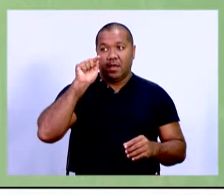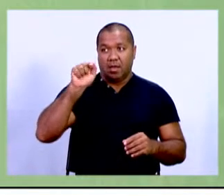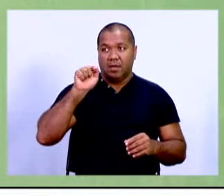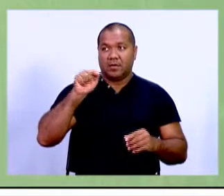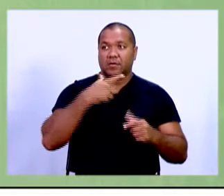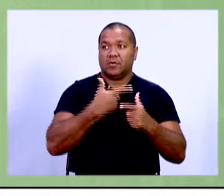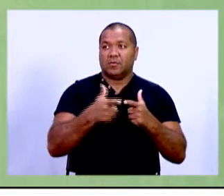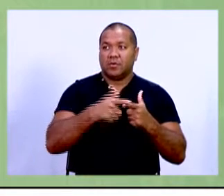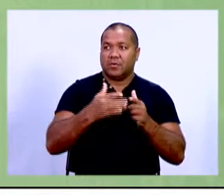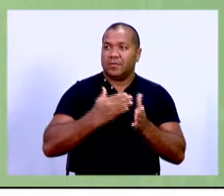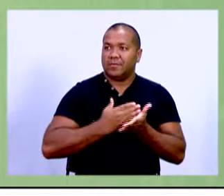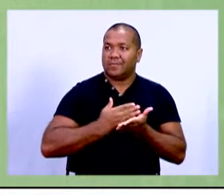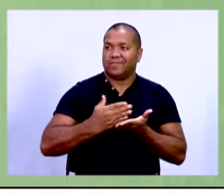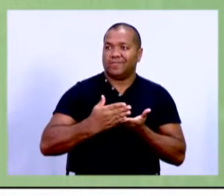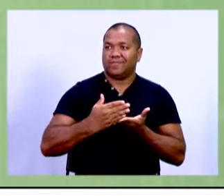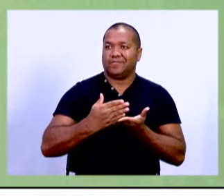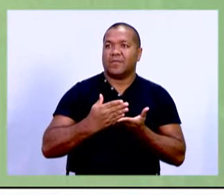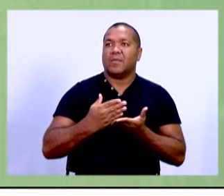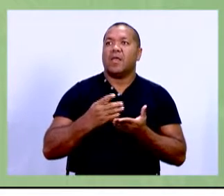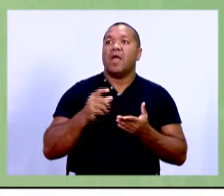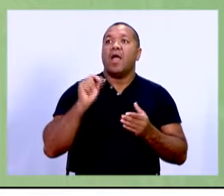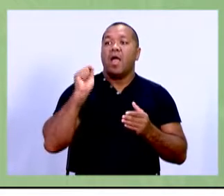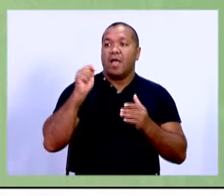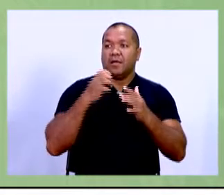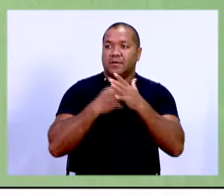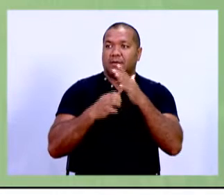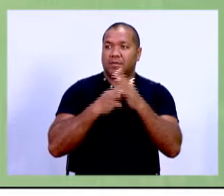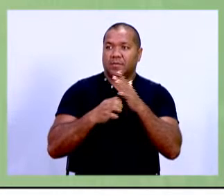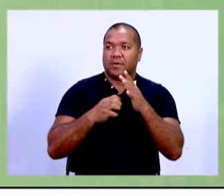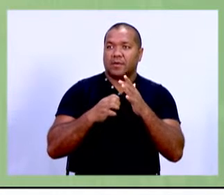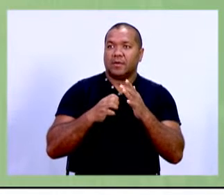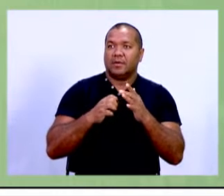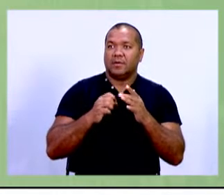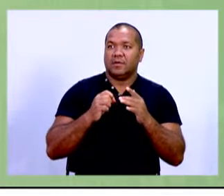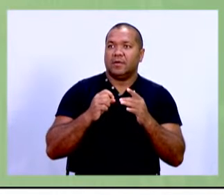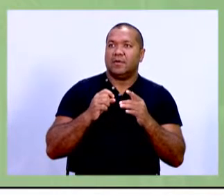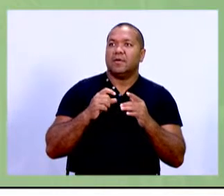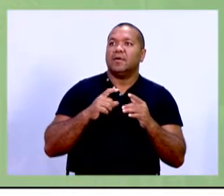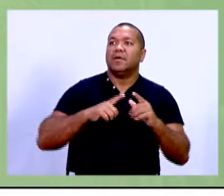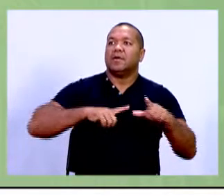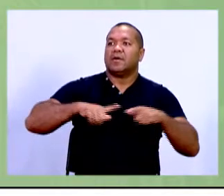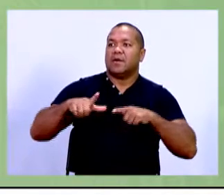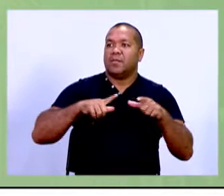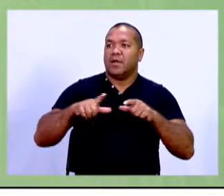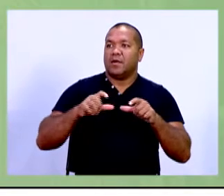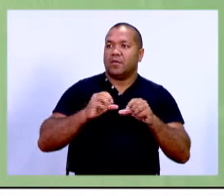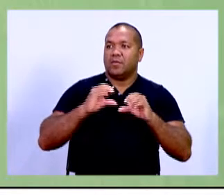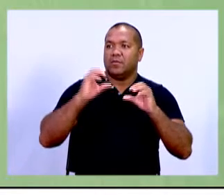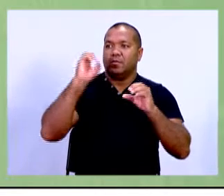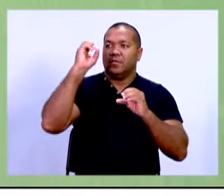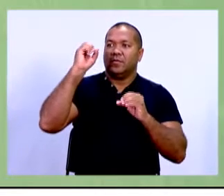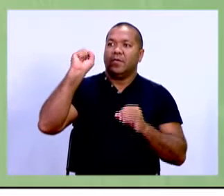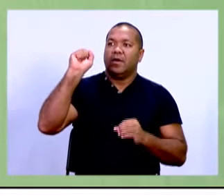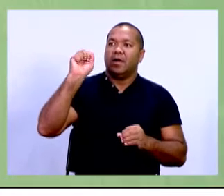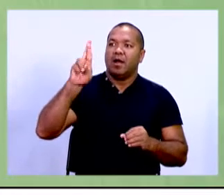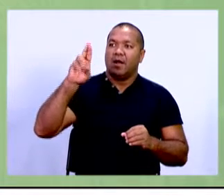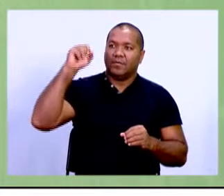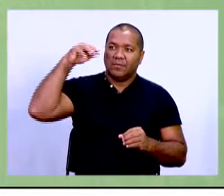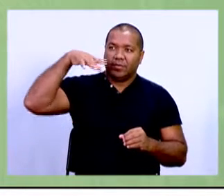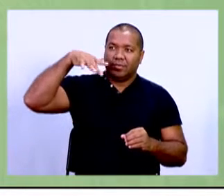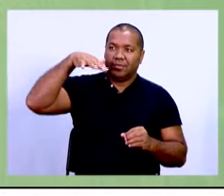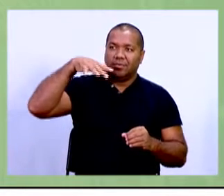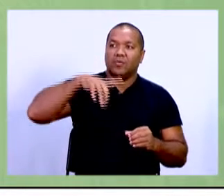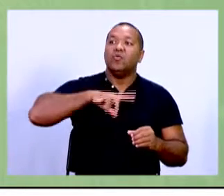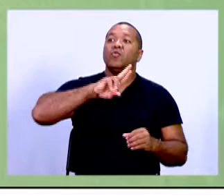problema inicial. A empresa Resfriar é uma empresa de refrigeração. O nome do cliente,